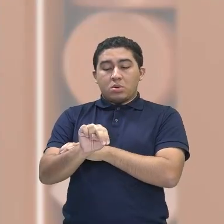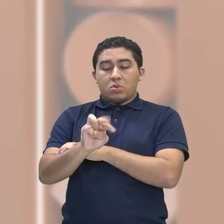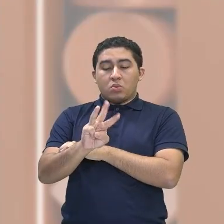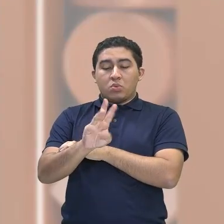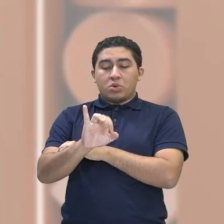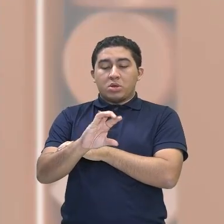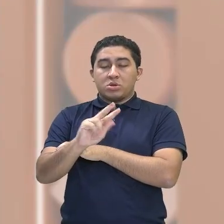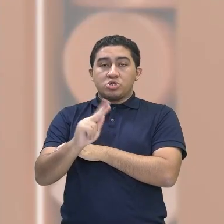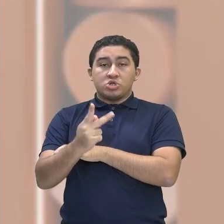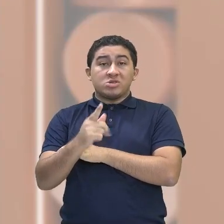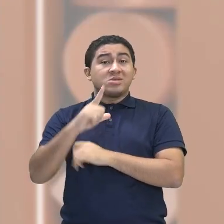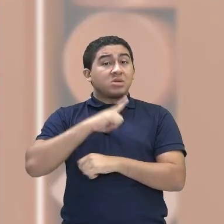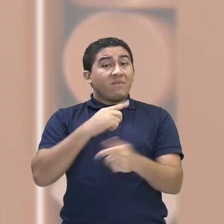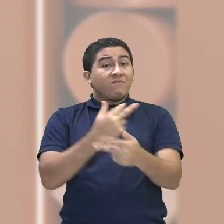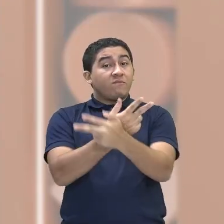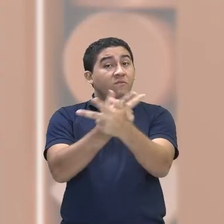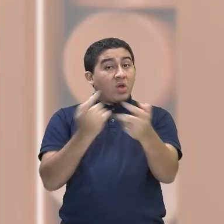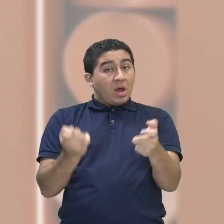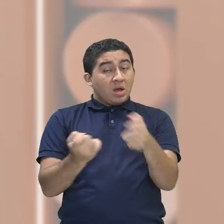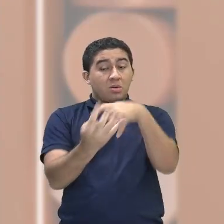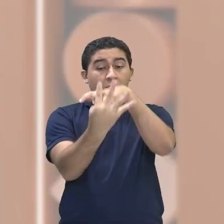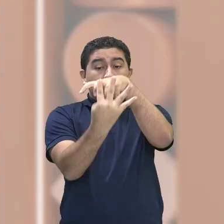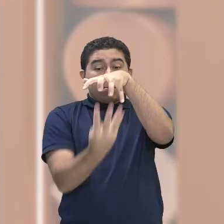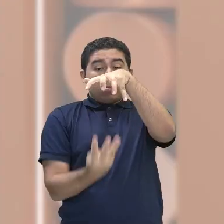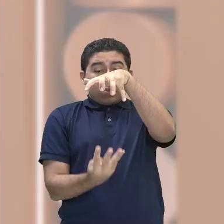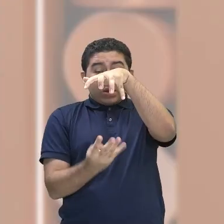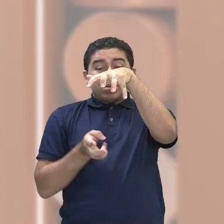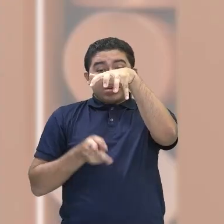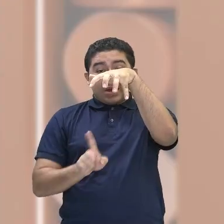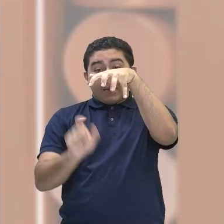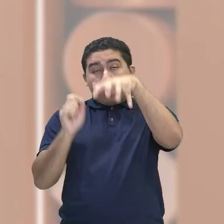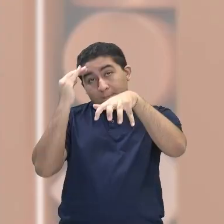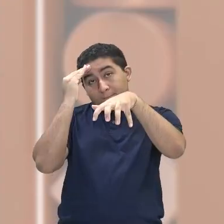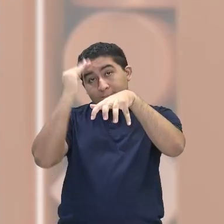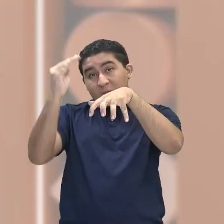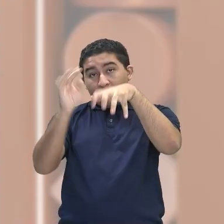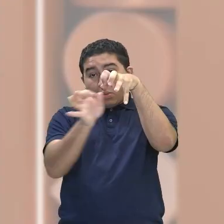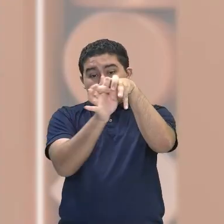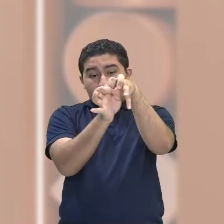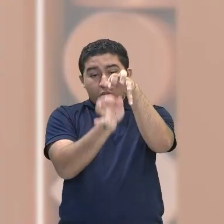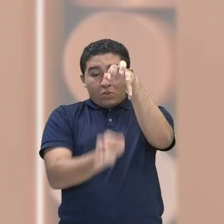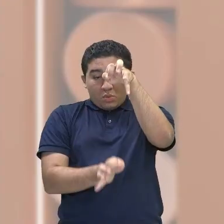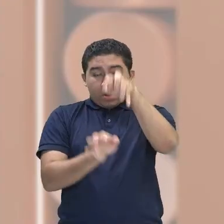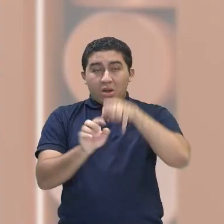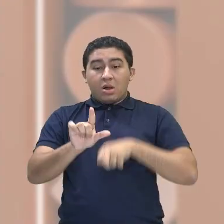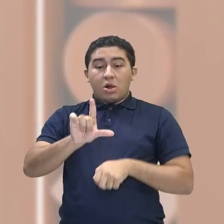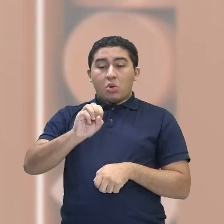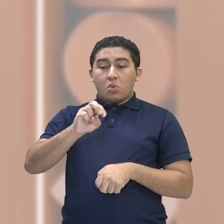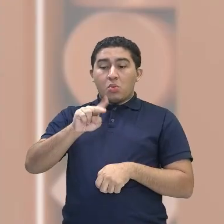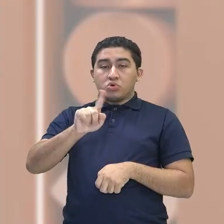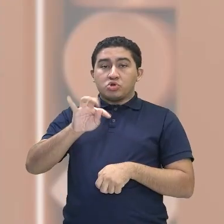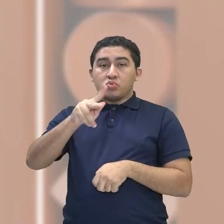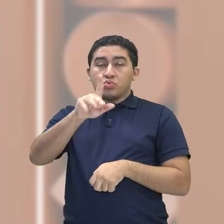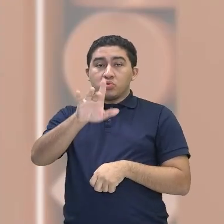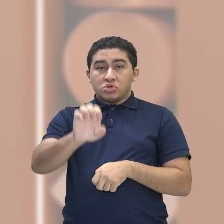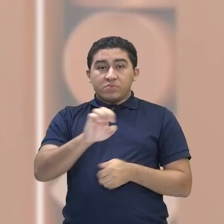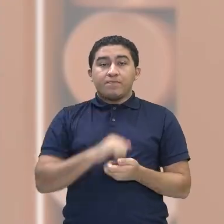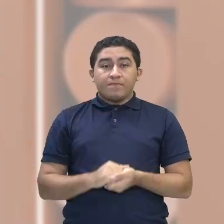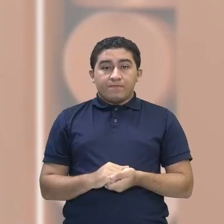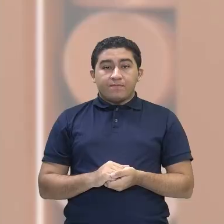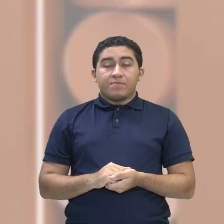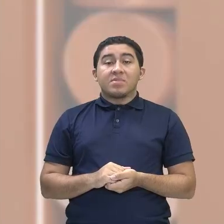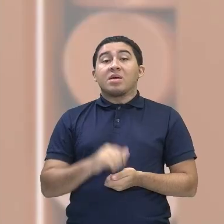linhas imaginárias que são traçadas e eu vou sempre identificar a minha longitude. Tenho latitude,